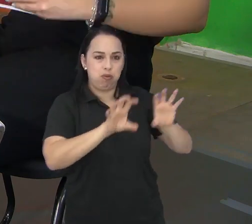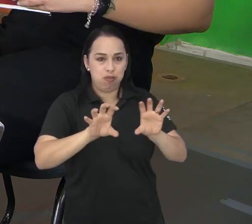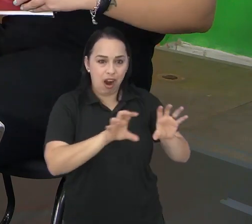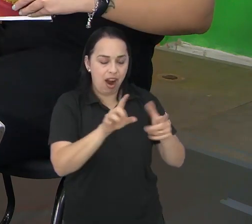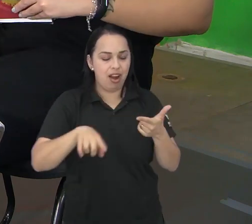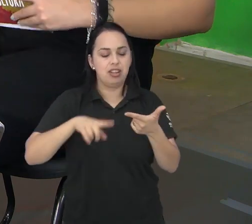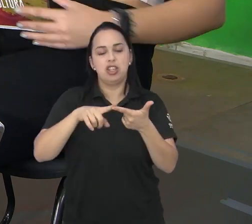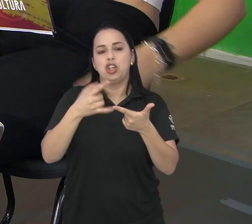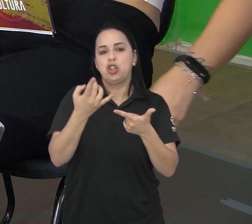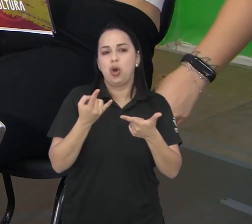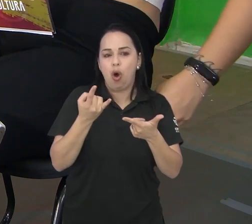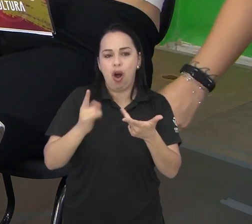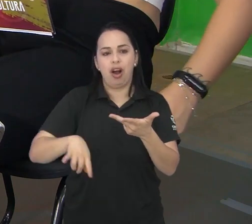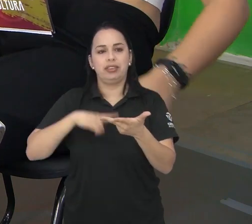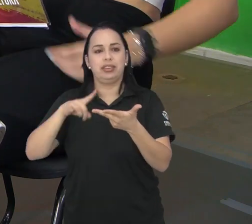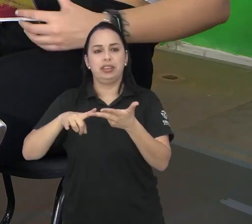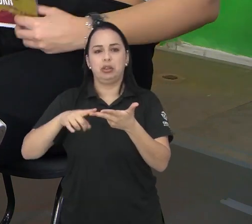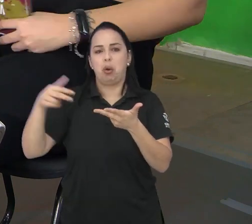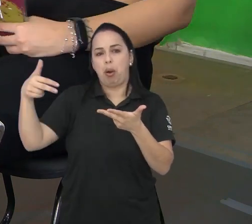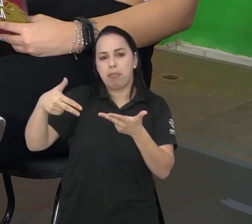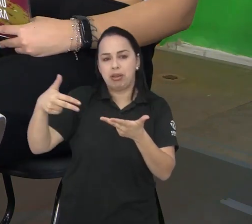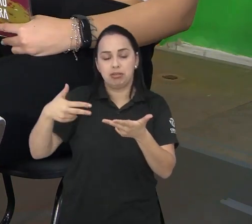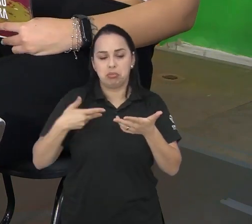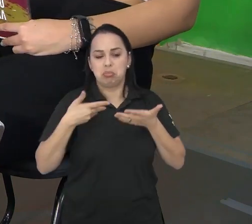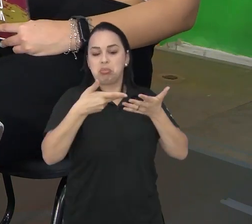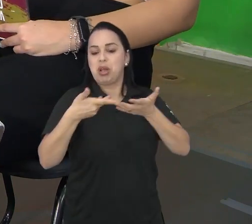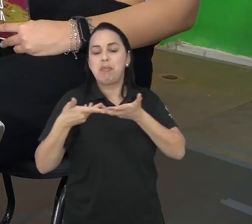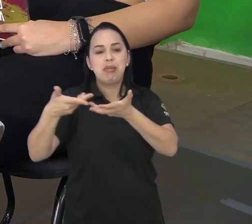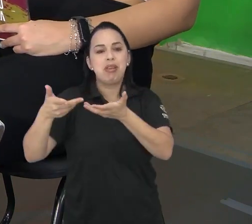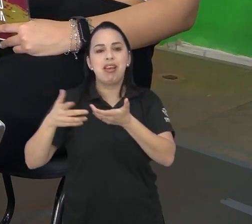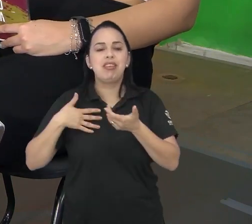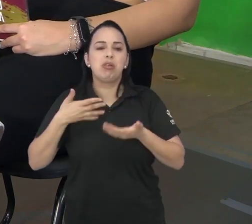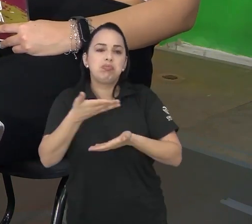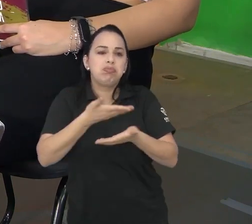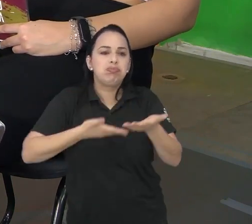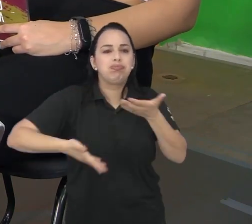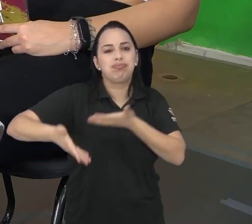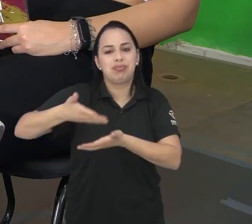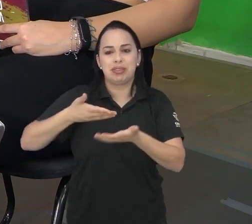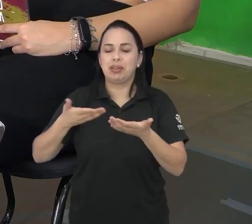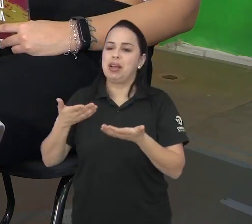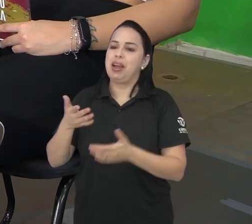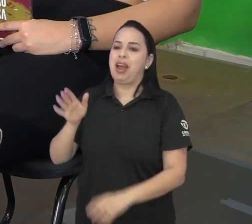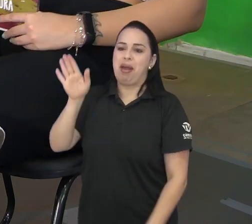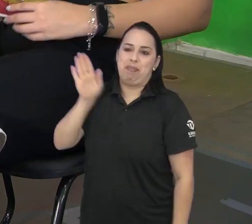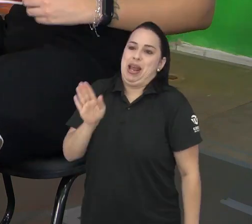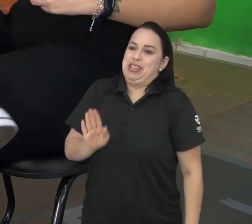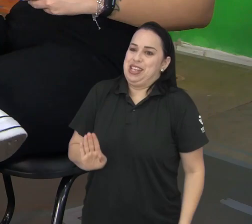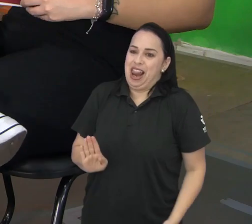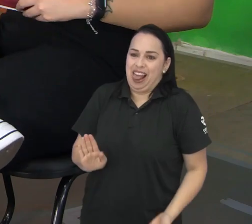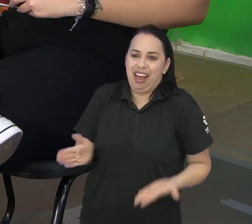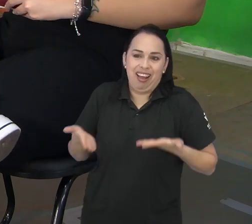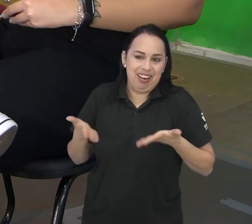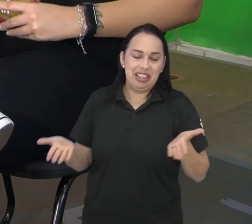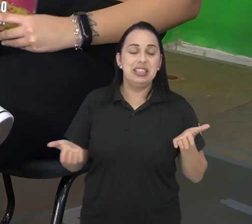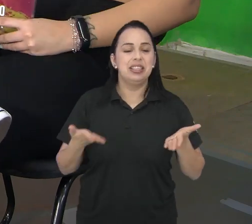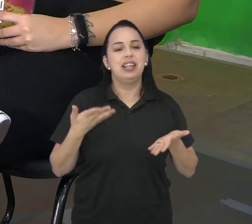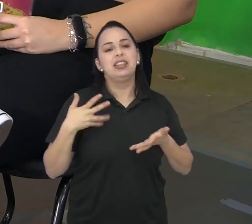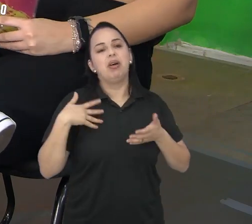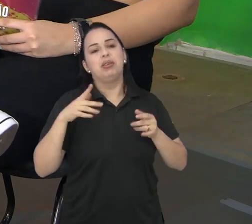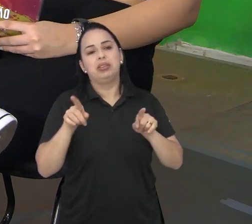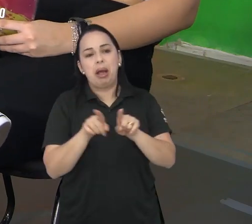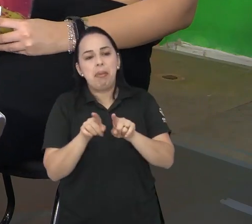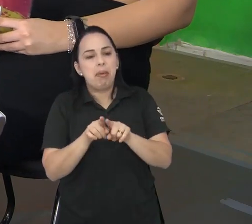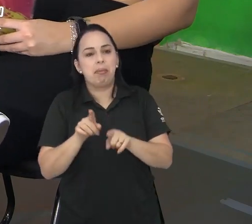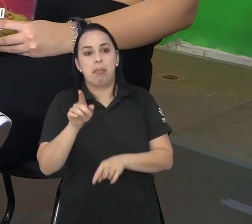a galera do rock, a galera do hip hop, eu estava tocando com todo mundo por conta dessa... Brasileiro. Brasileiro, tocando